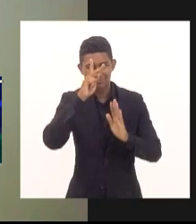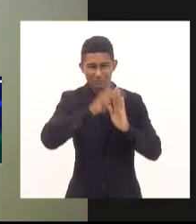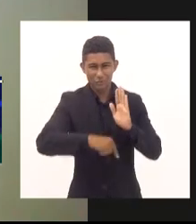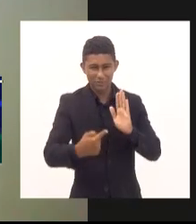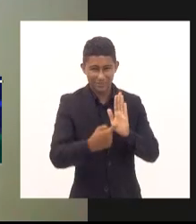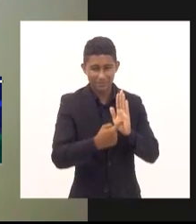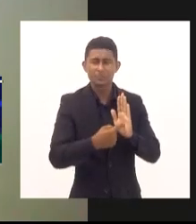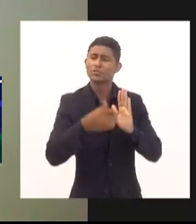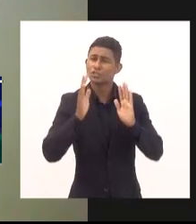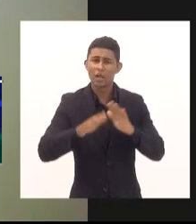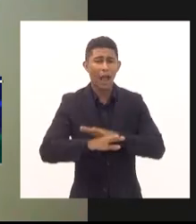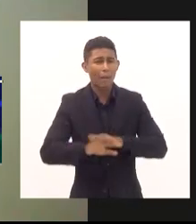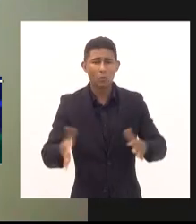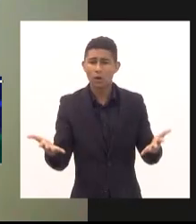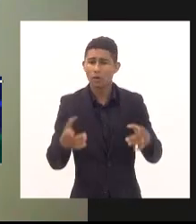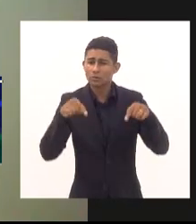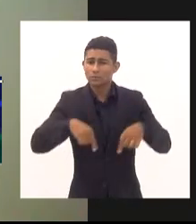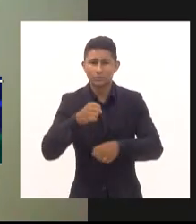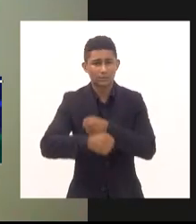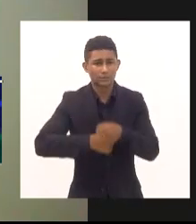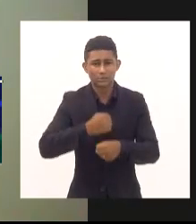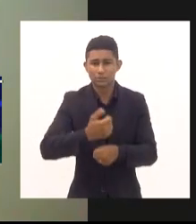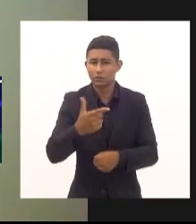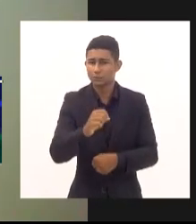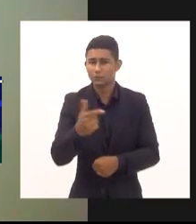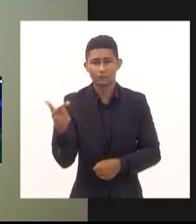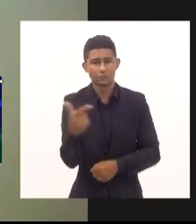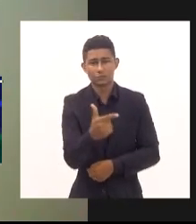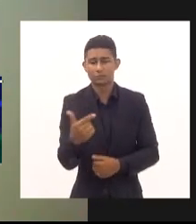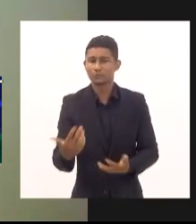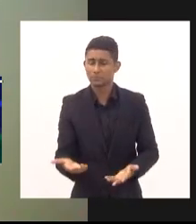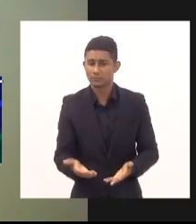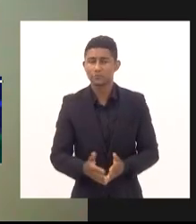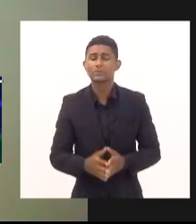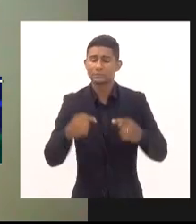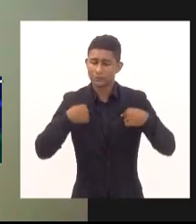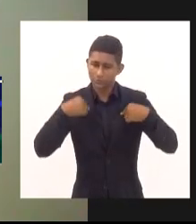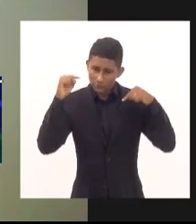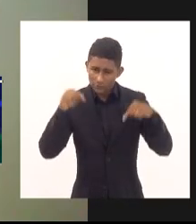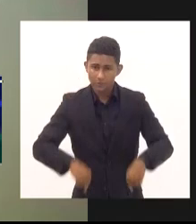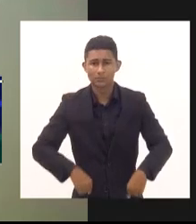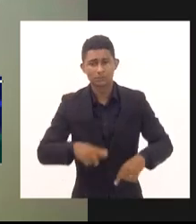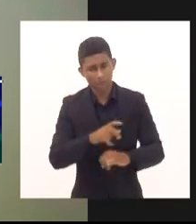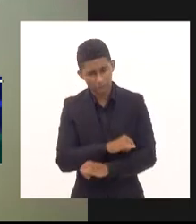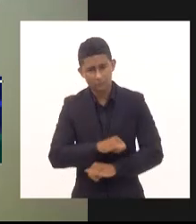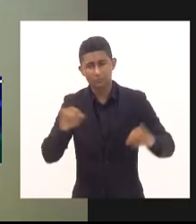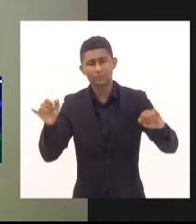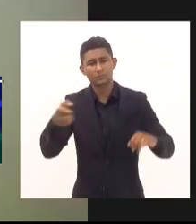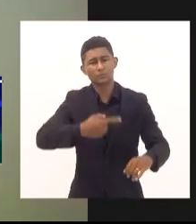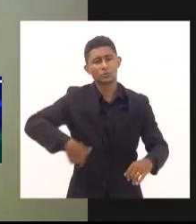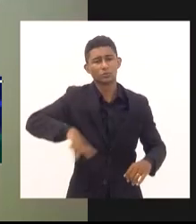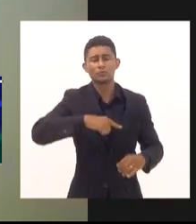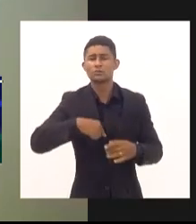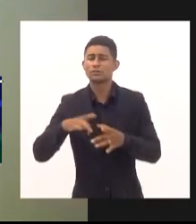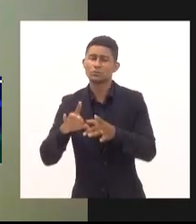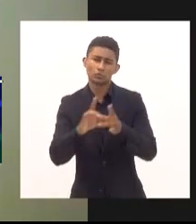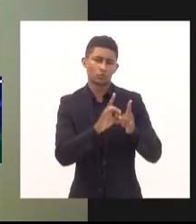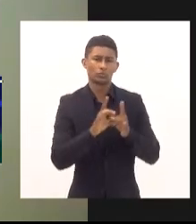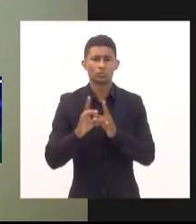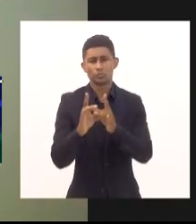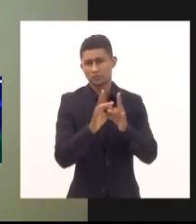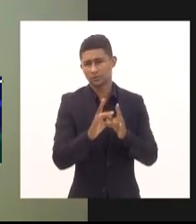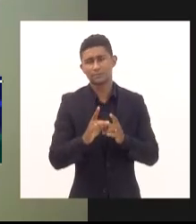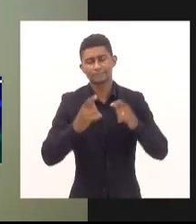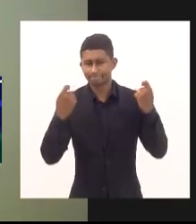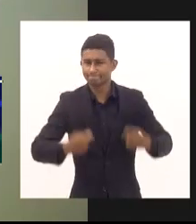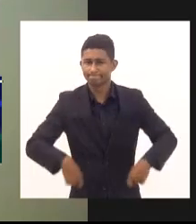estamos em 2022. Então, na verdade, faço aqui, conclamo aqui, né, estejamos unidos, organizados e